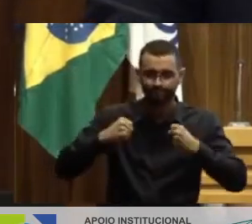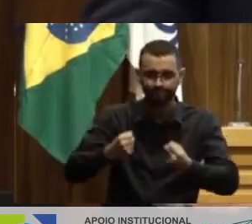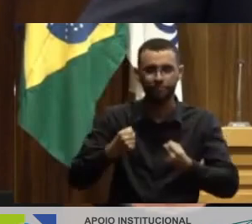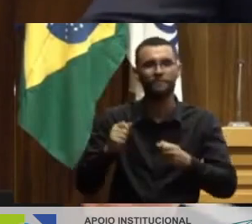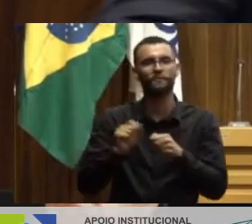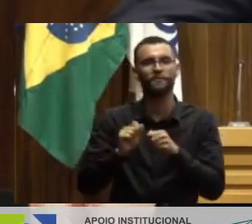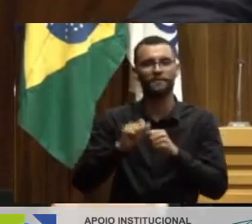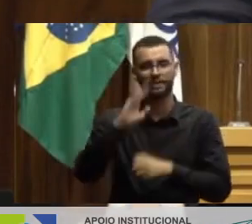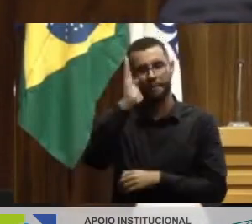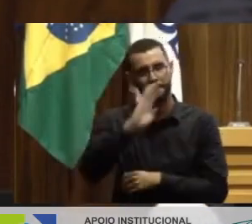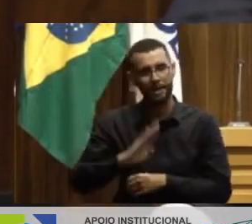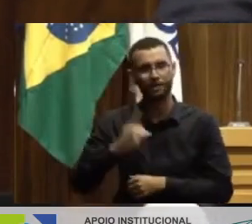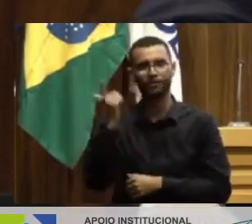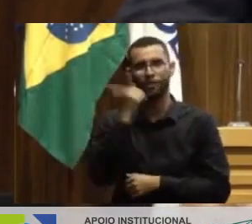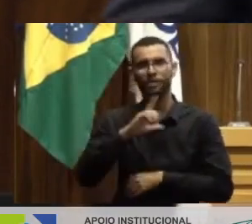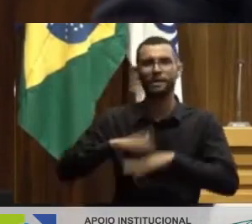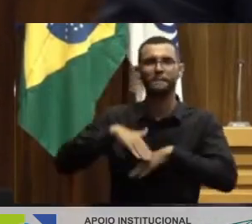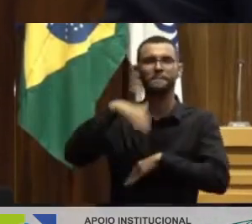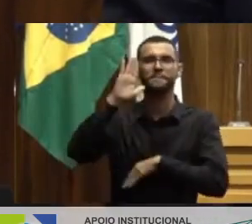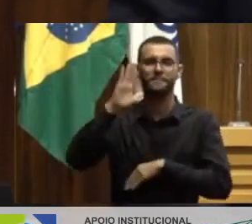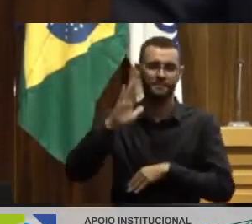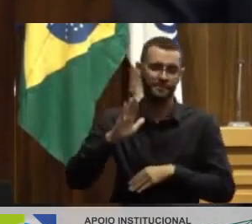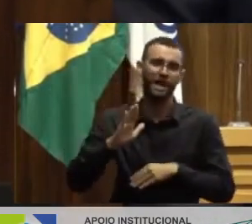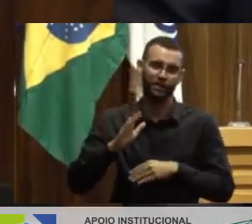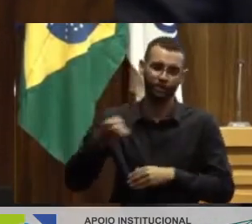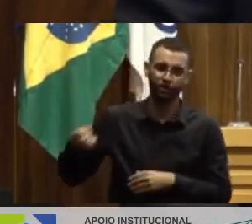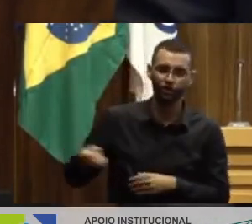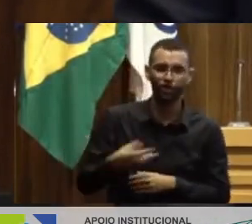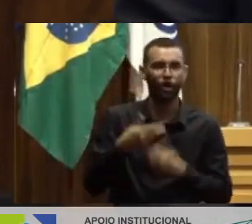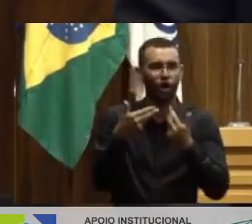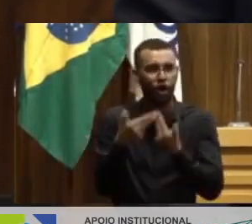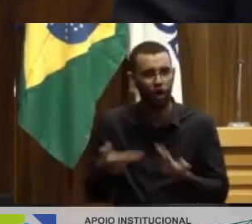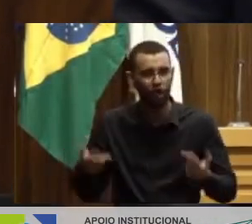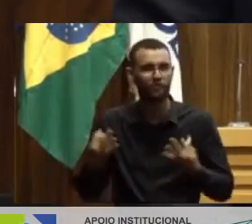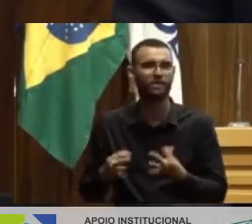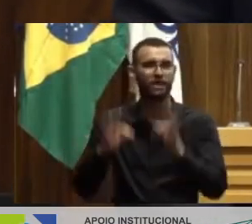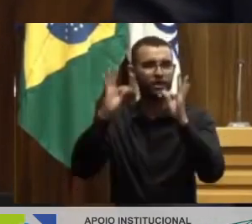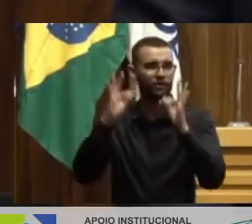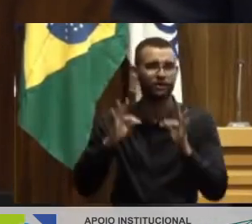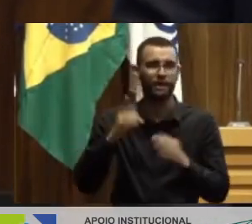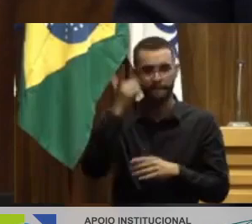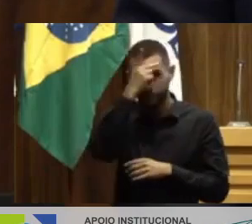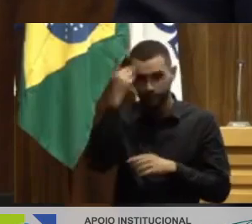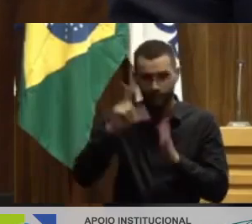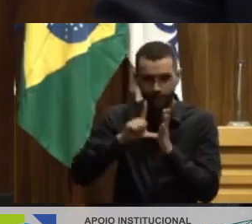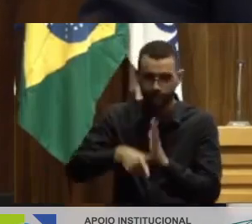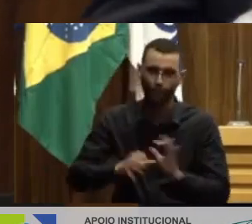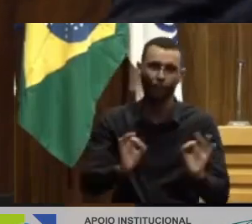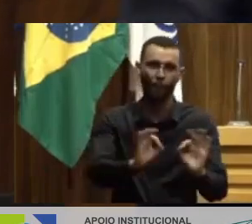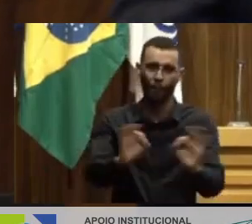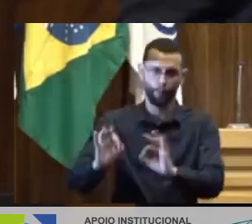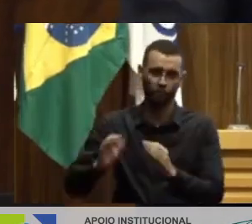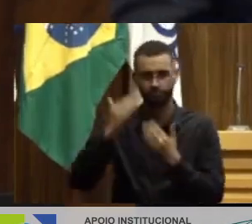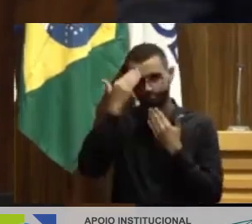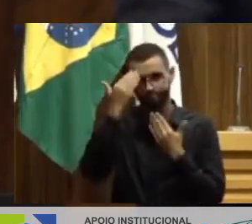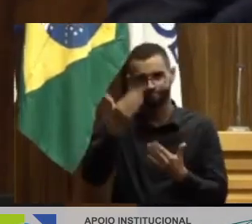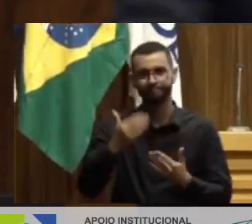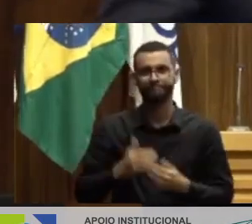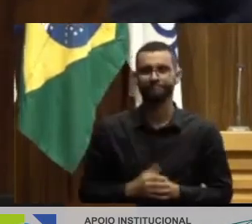Brasil seja um Brasil cada vez mais inovador e que não deixa ninguém para trás. Muito obrigada.